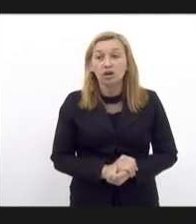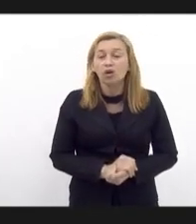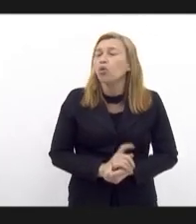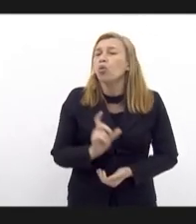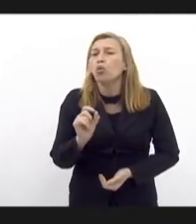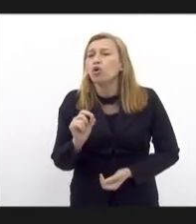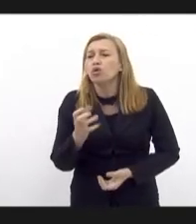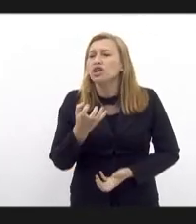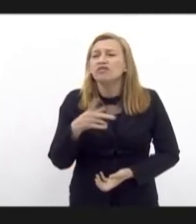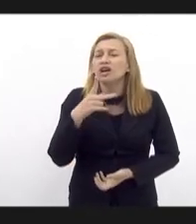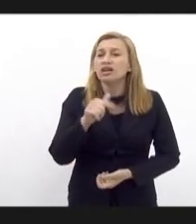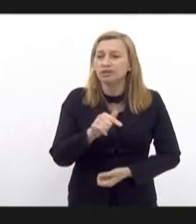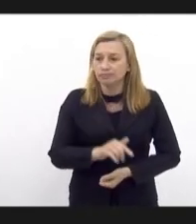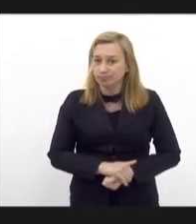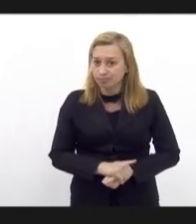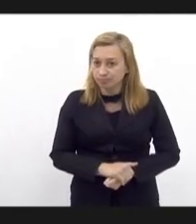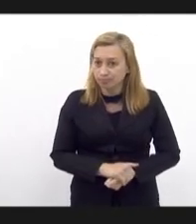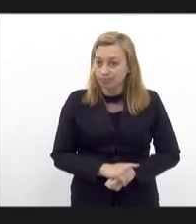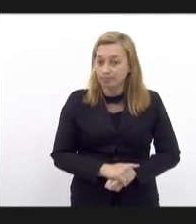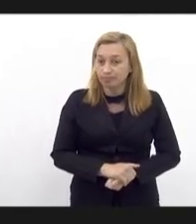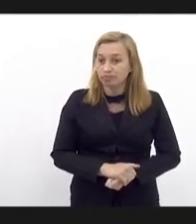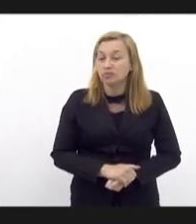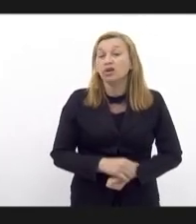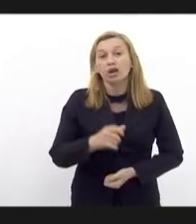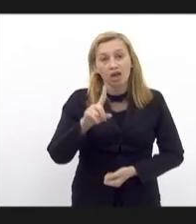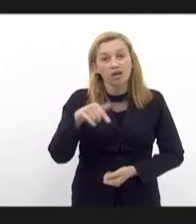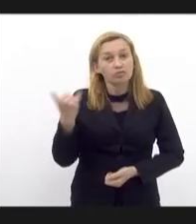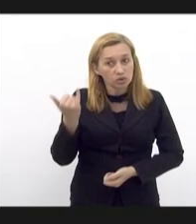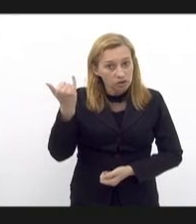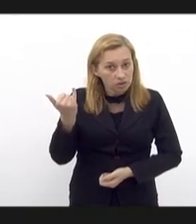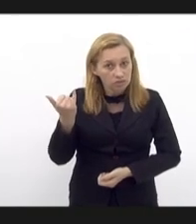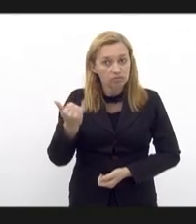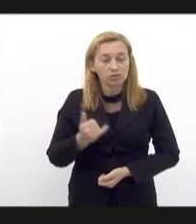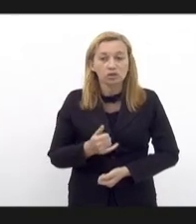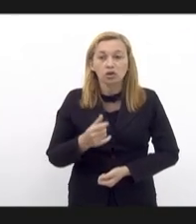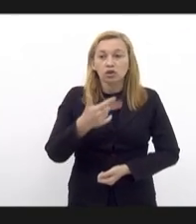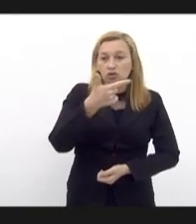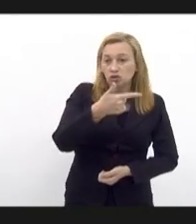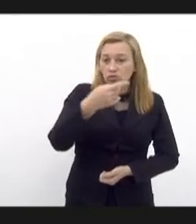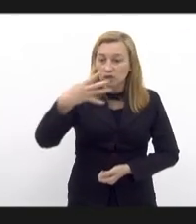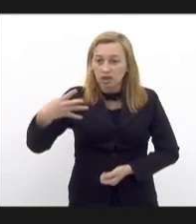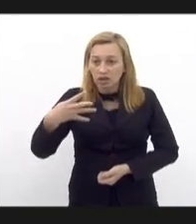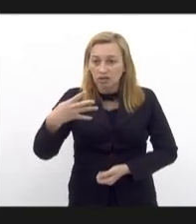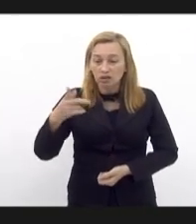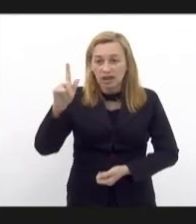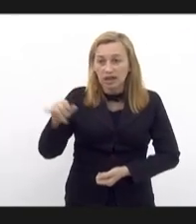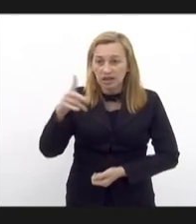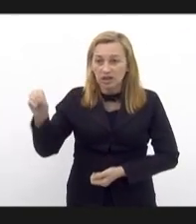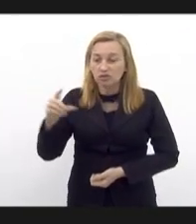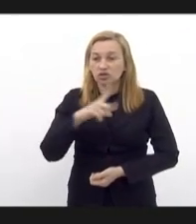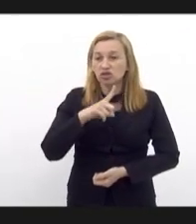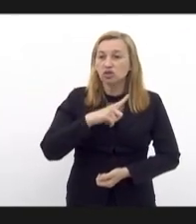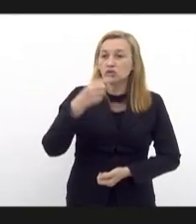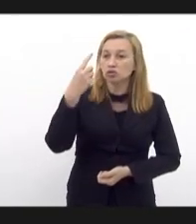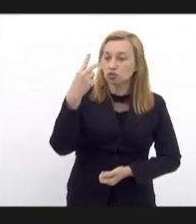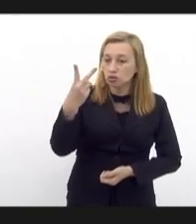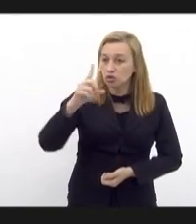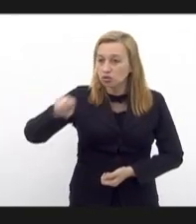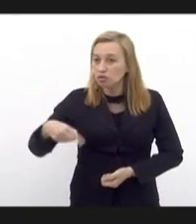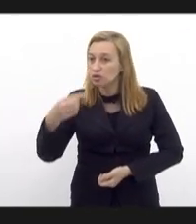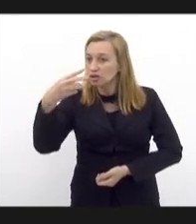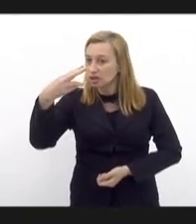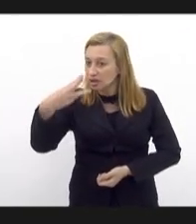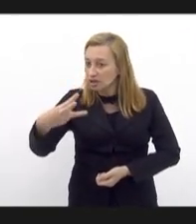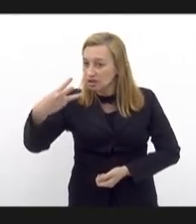O que eu queria colocar aqui? Primeiro, um dado que eu acho que é importante. 2014, o Galeão tinha 2.360 voos